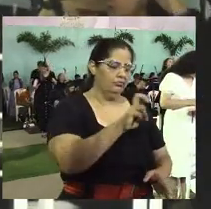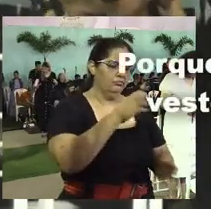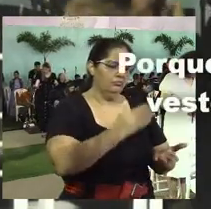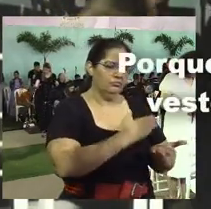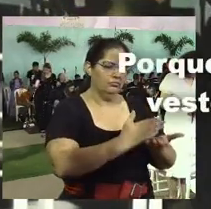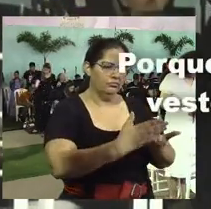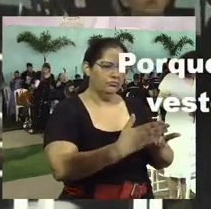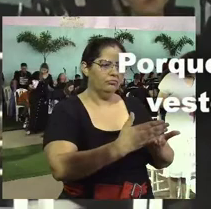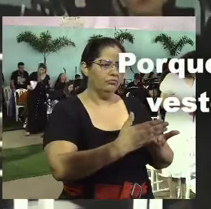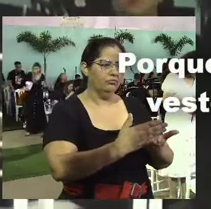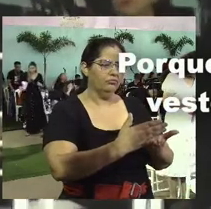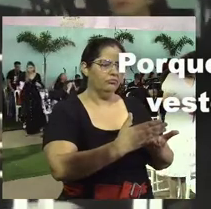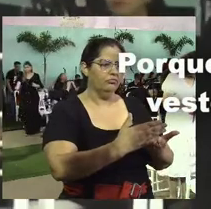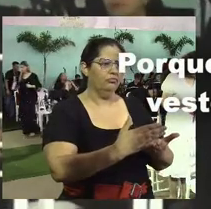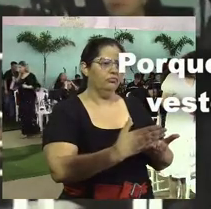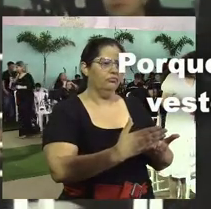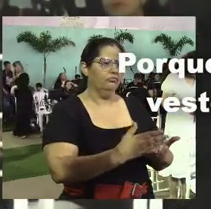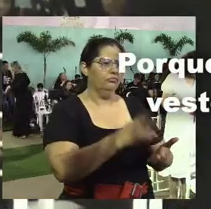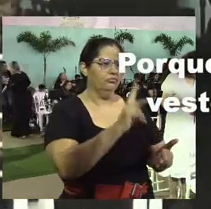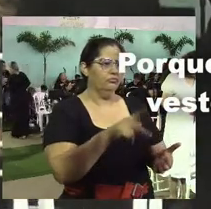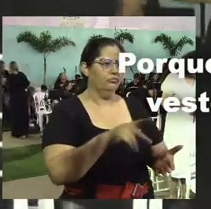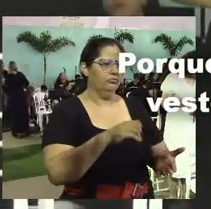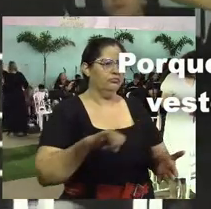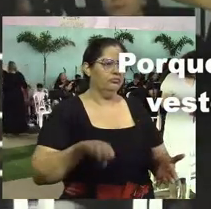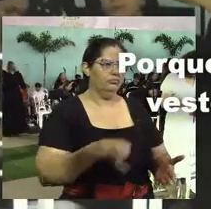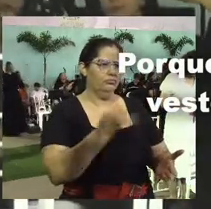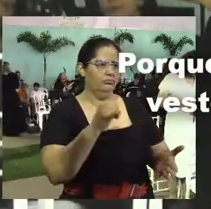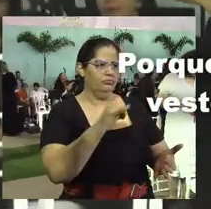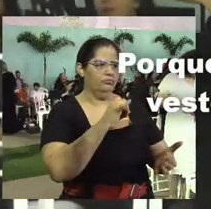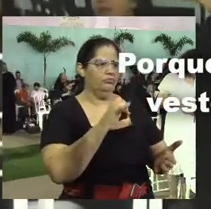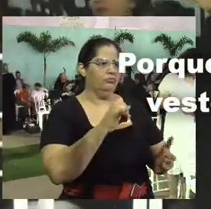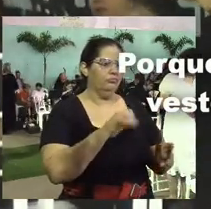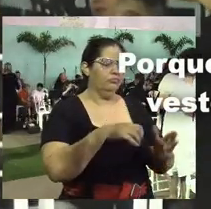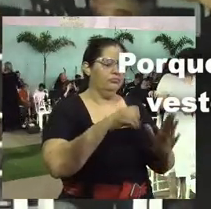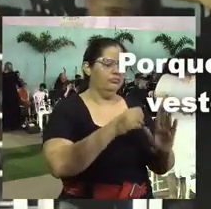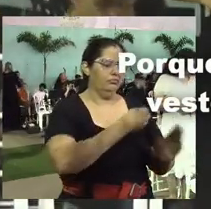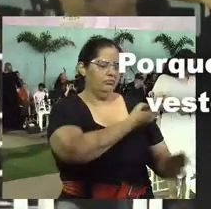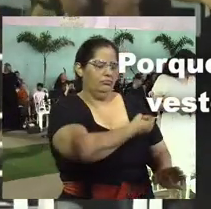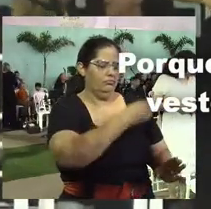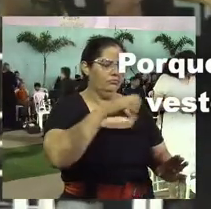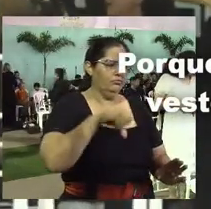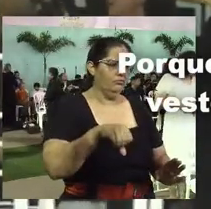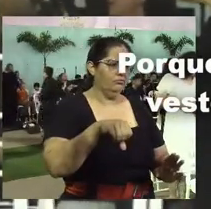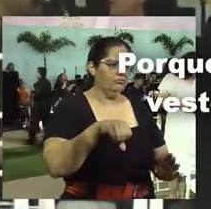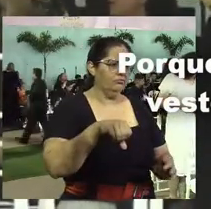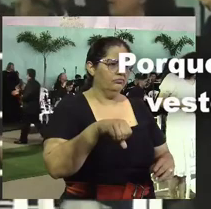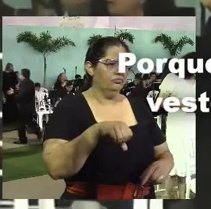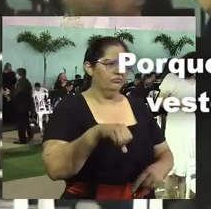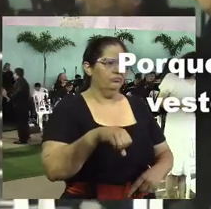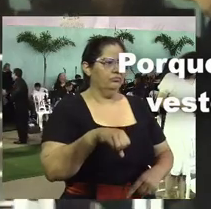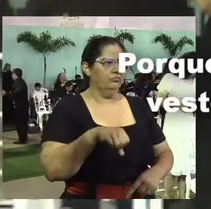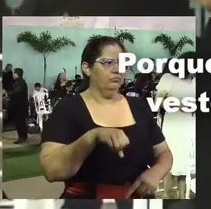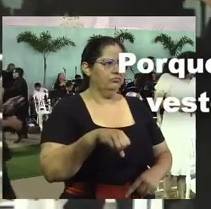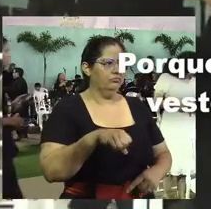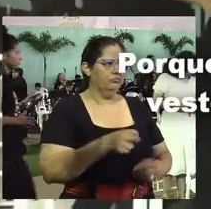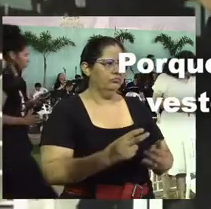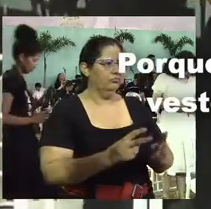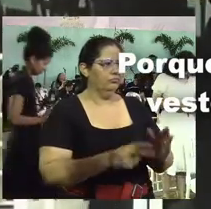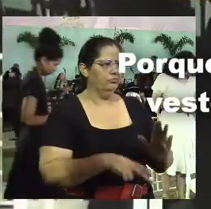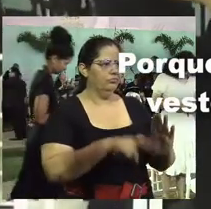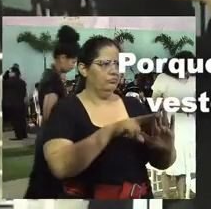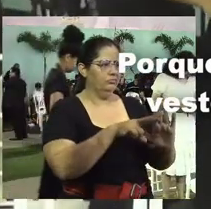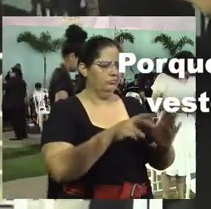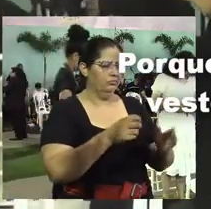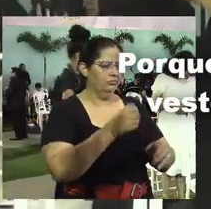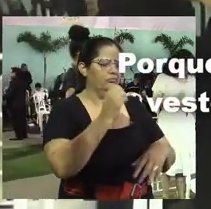adiante profeta Isaías Capítulo de número 9 versículo